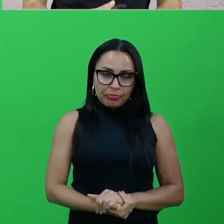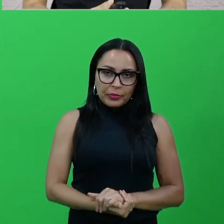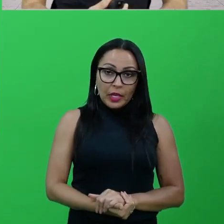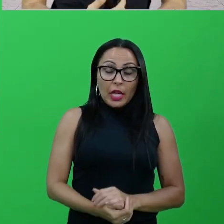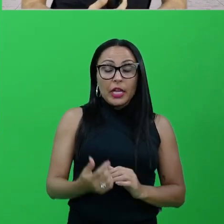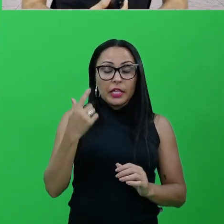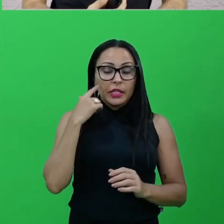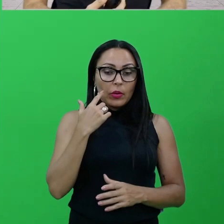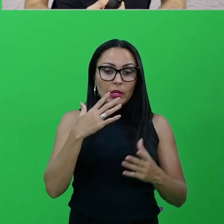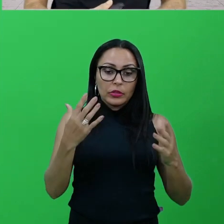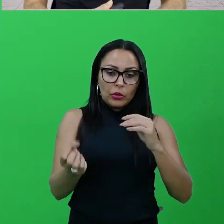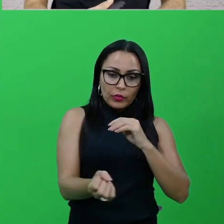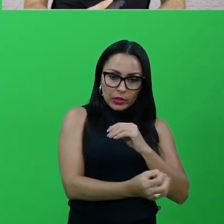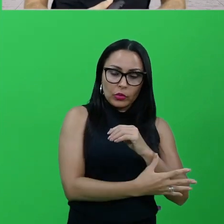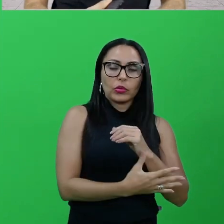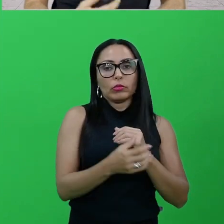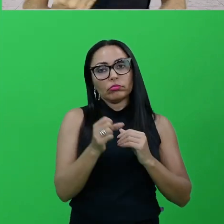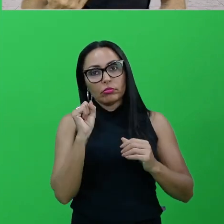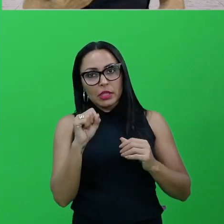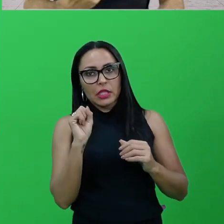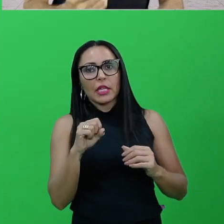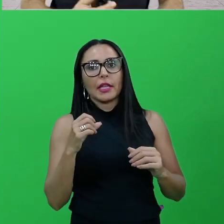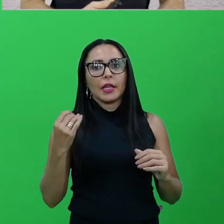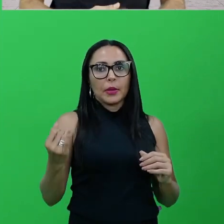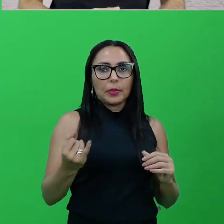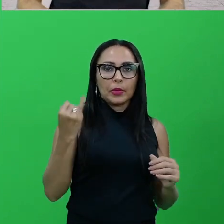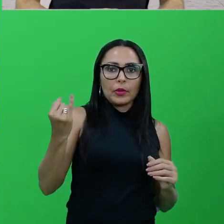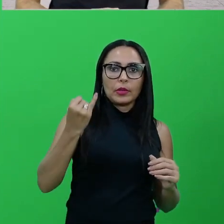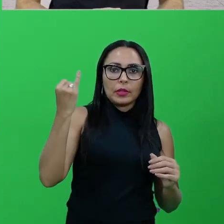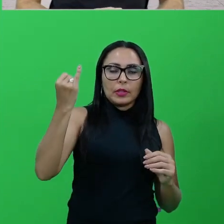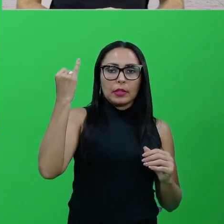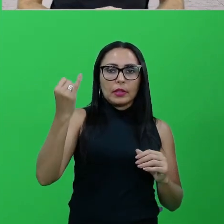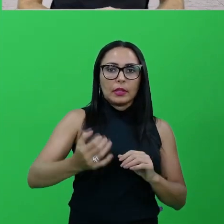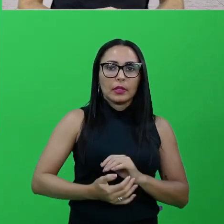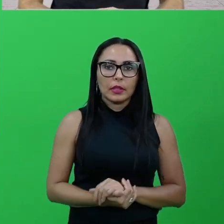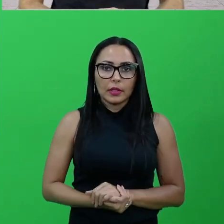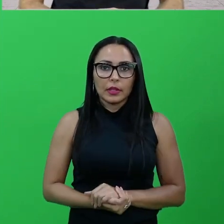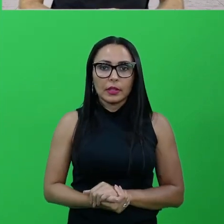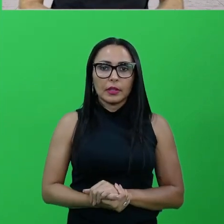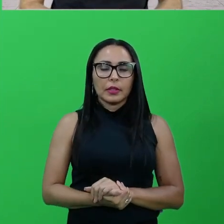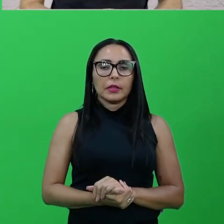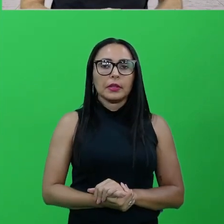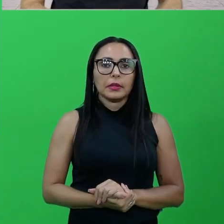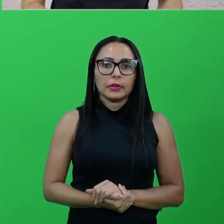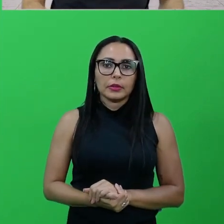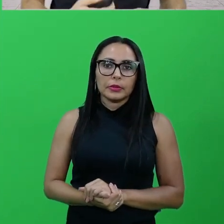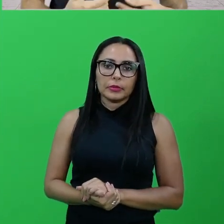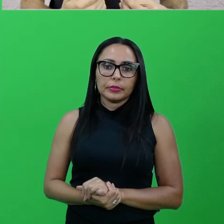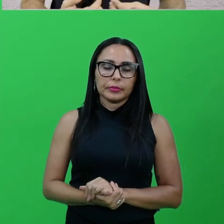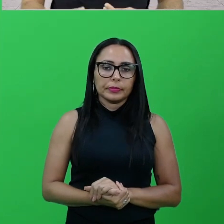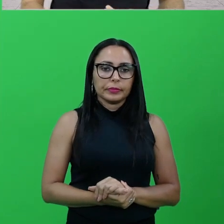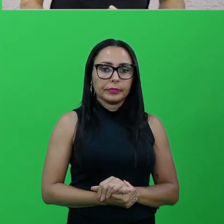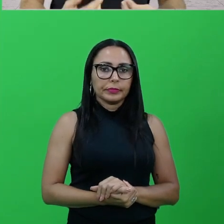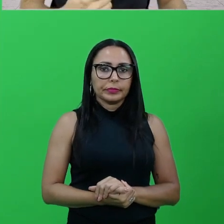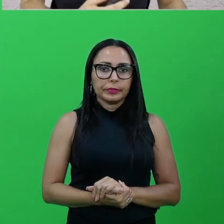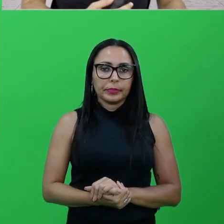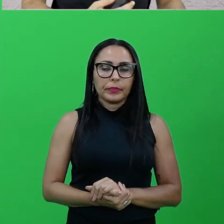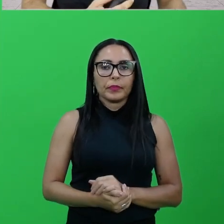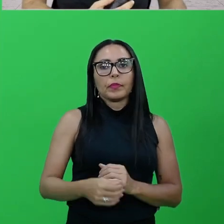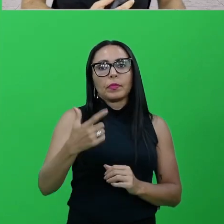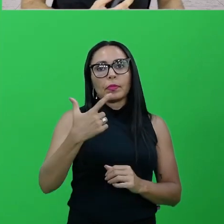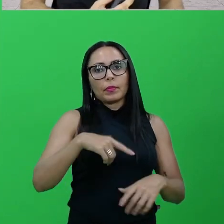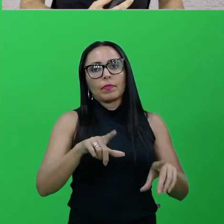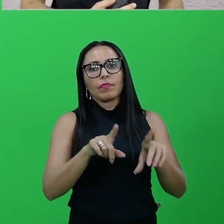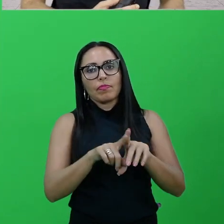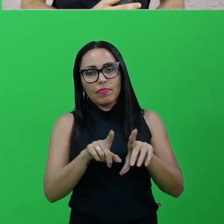iniciativa inovadora, sim, é muito importante e tem uma relação direta com as capacidades de inovação. Outra coisa que tem